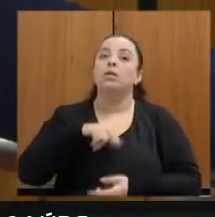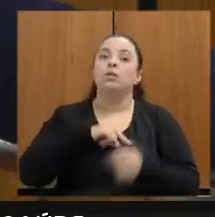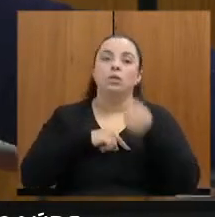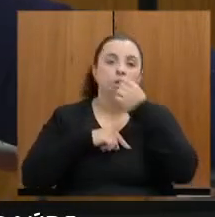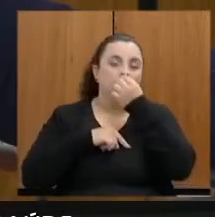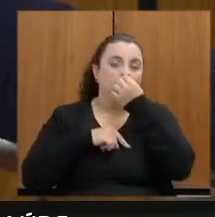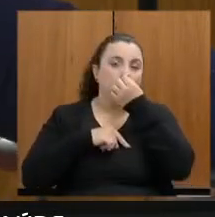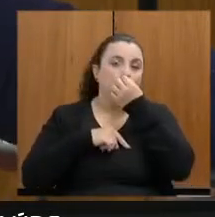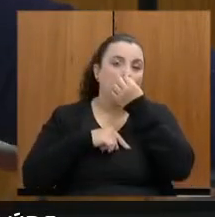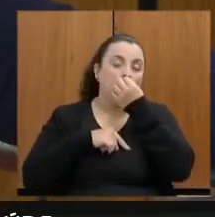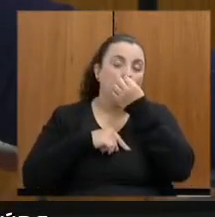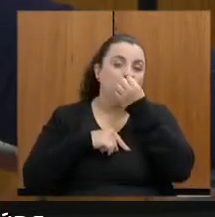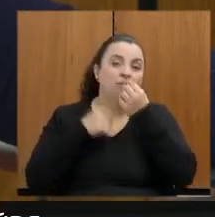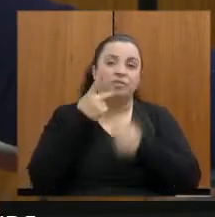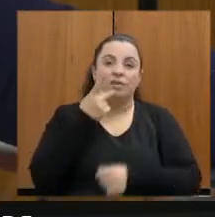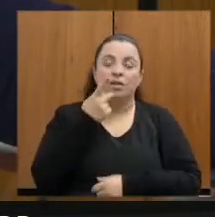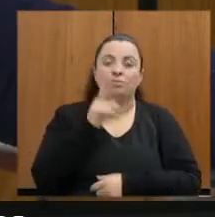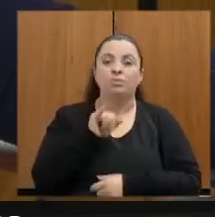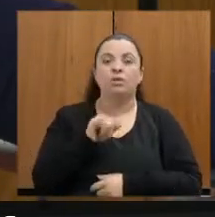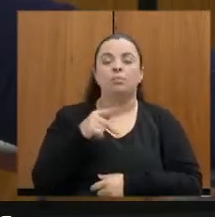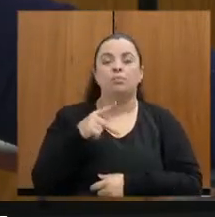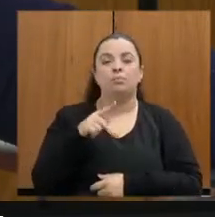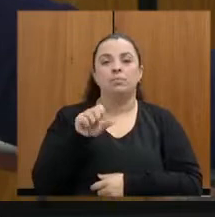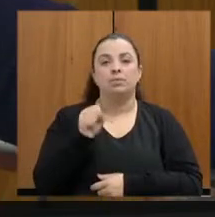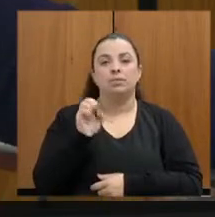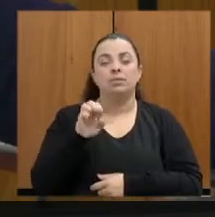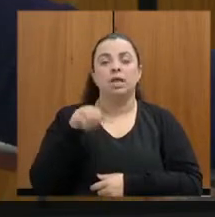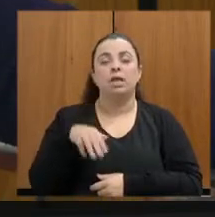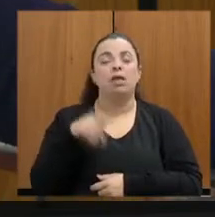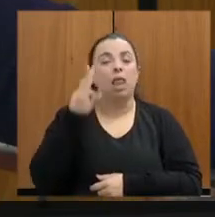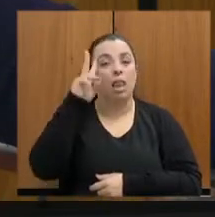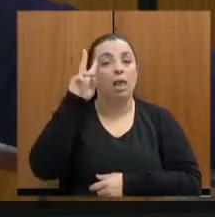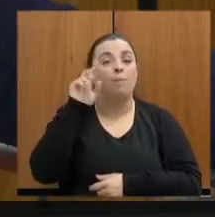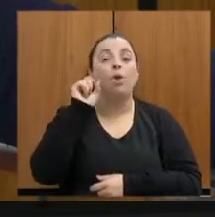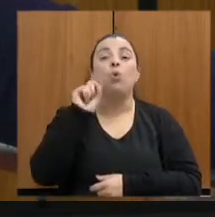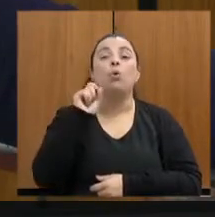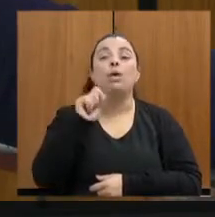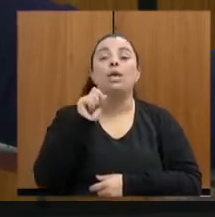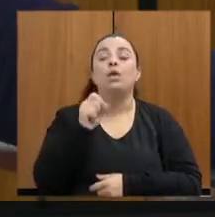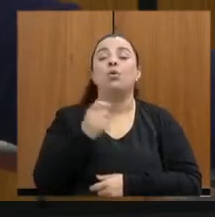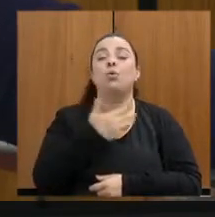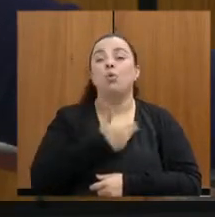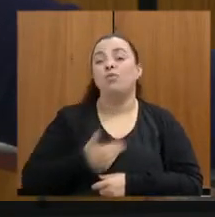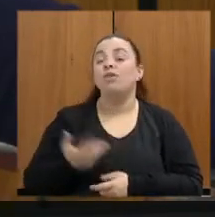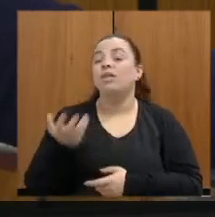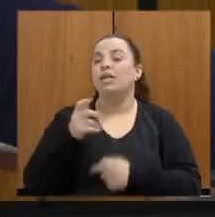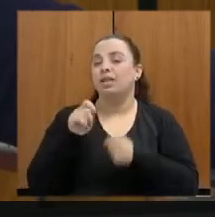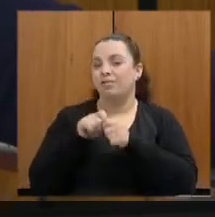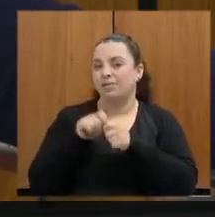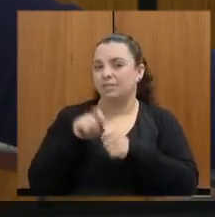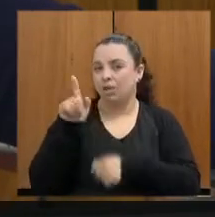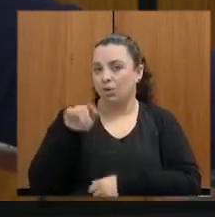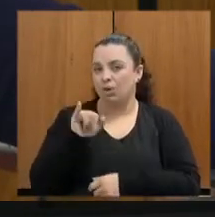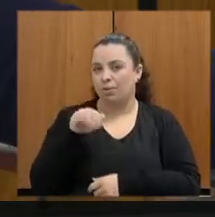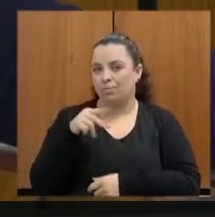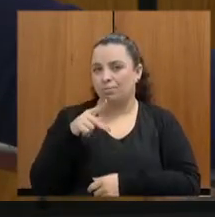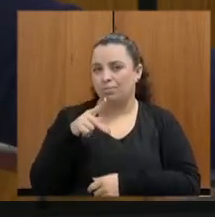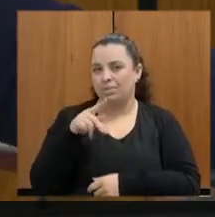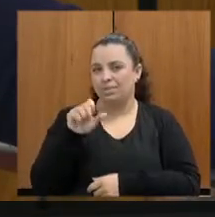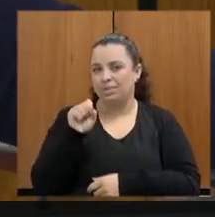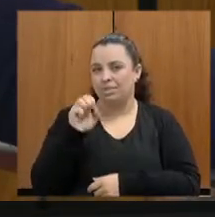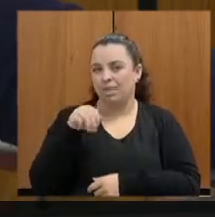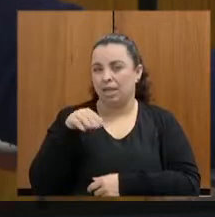falado aqui sobre o de sangue é resgatado a memória que que o governo Zema queria fazer com epiceng né o sangue estava na